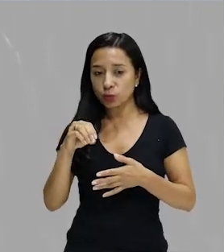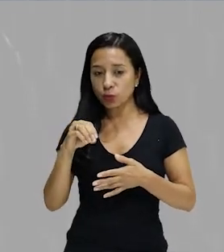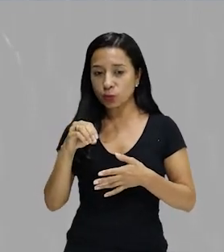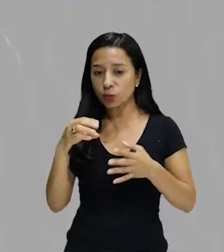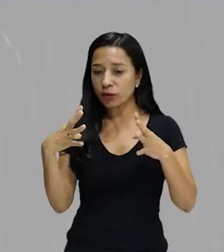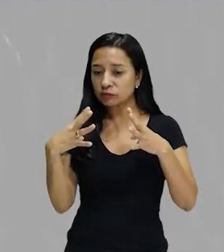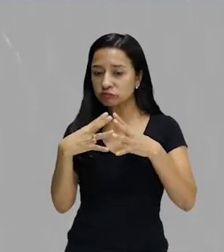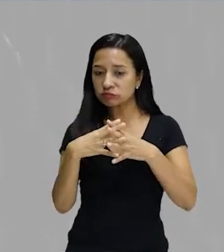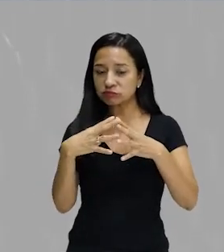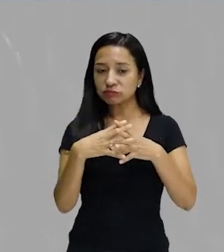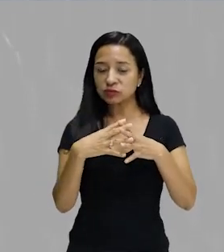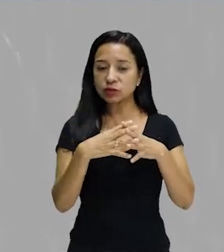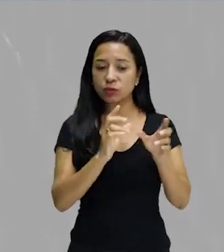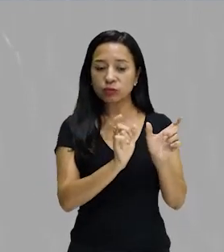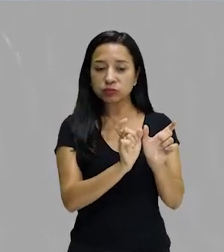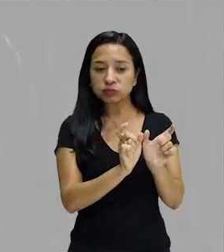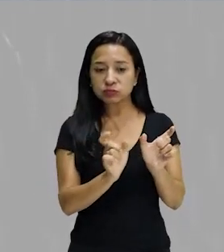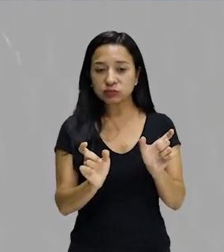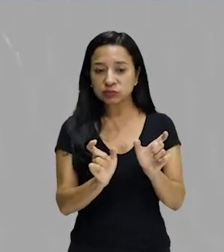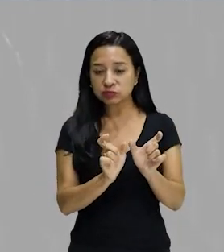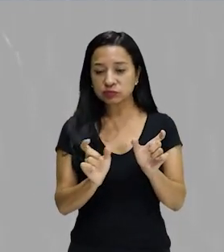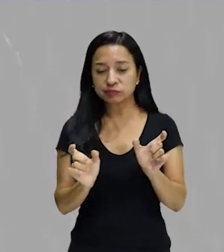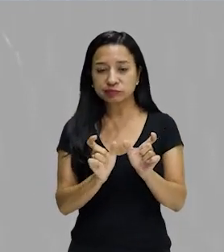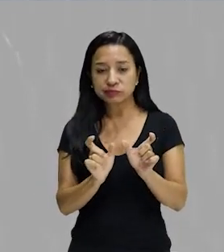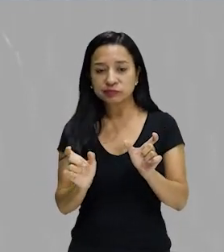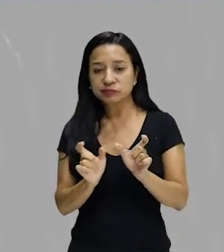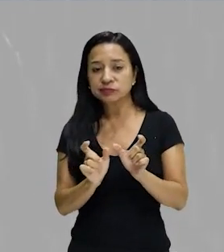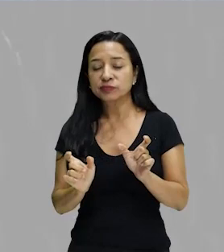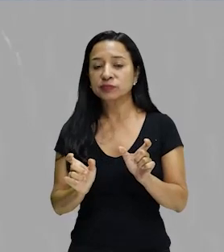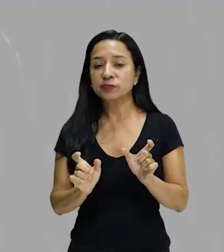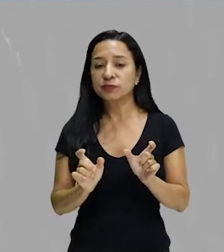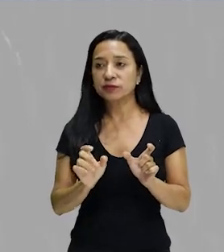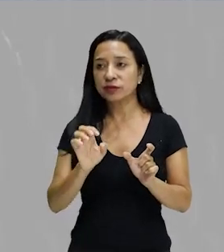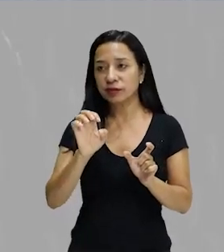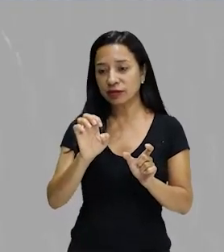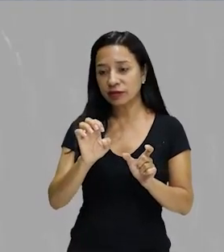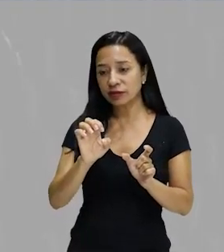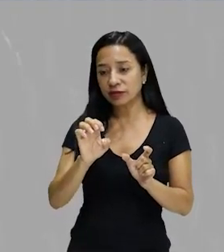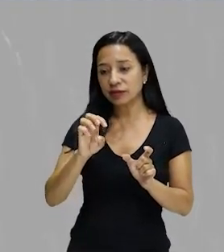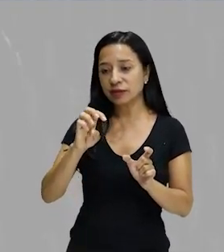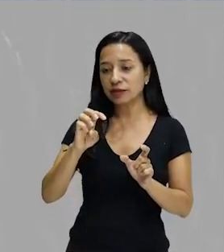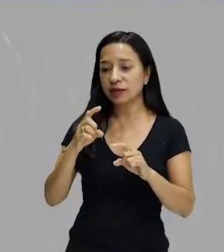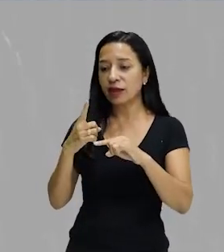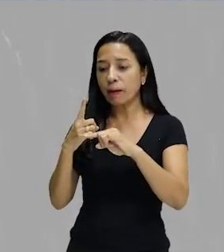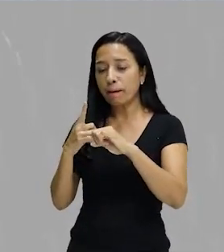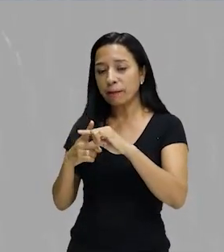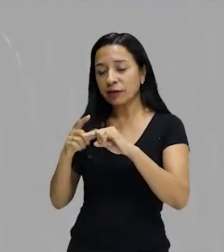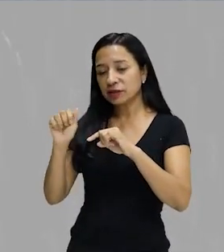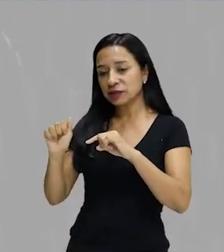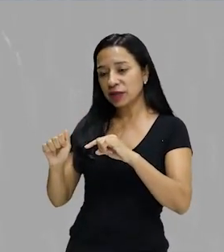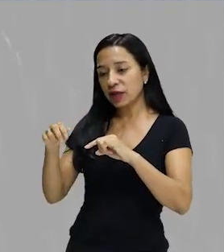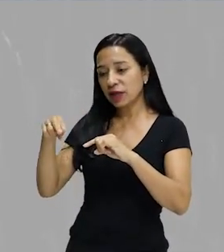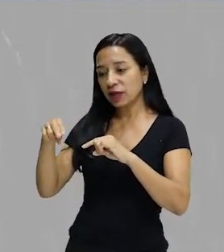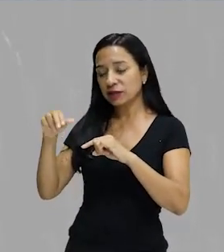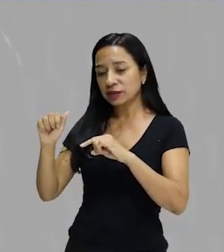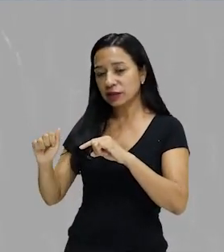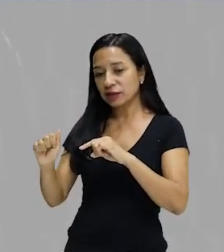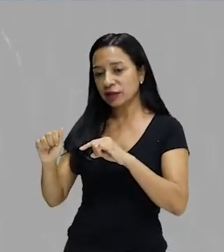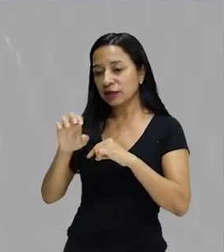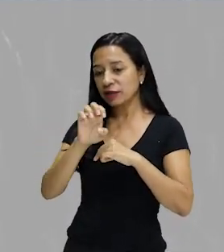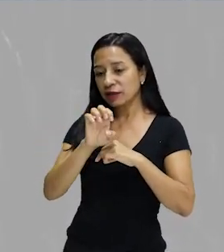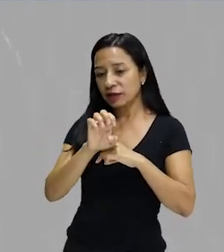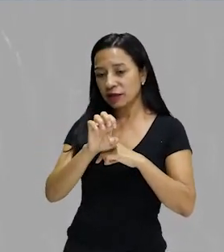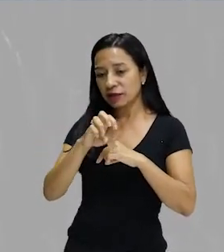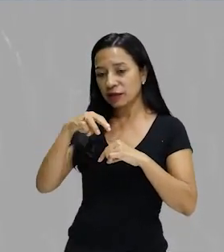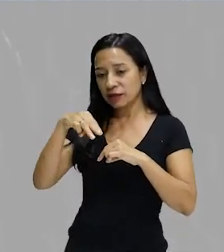a confusão, tá certo? Nesse caso aqui, em mais a, na. Em mais o, no. Aí, nesse caso